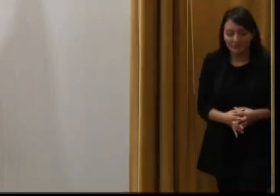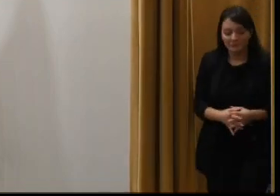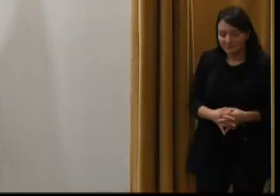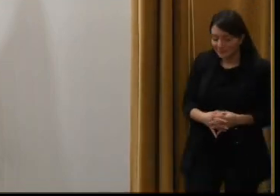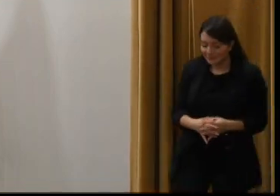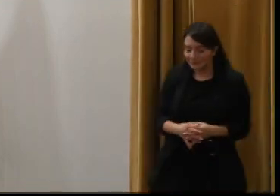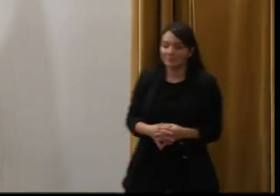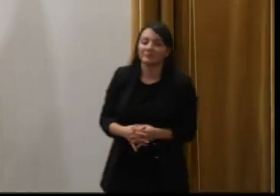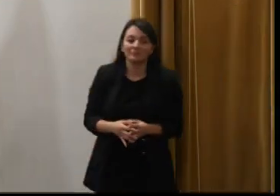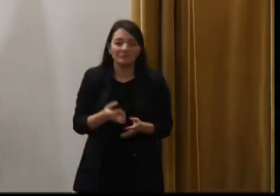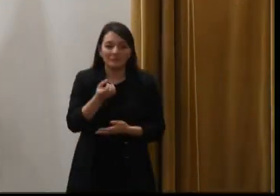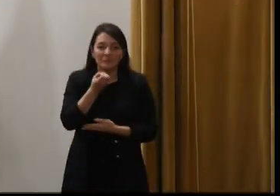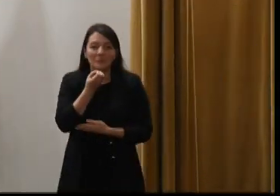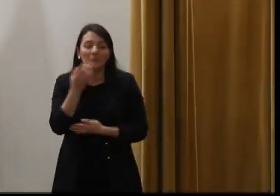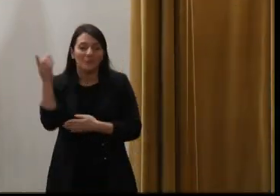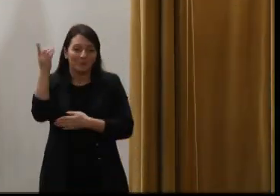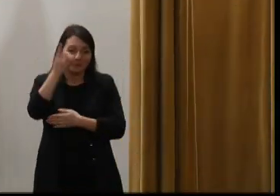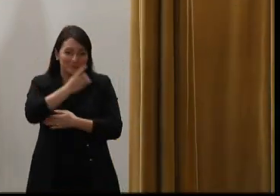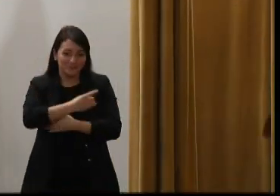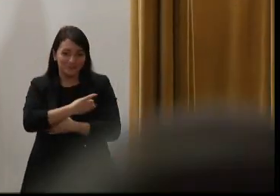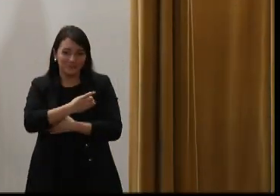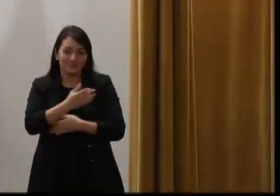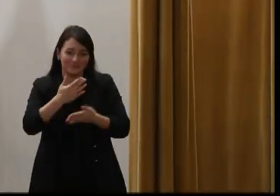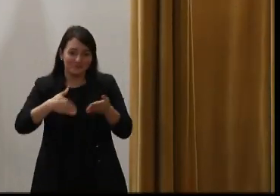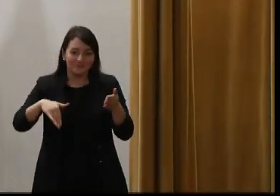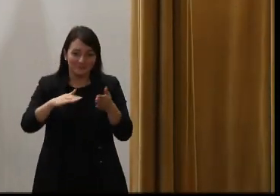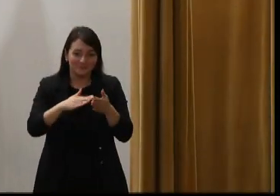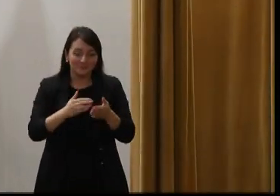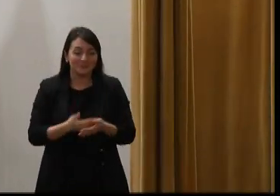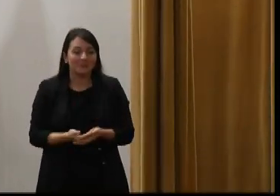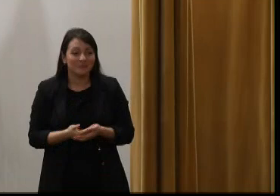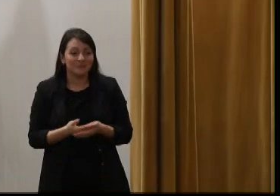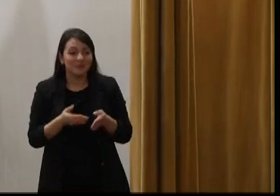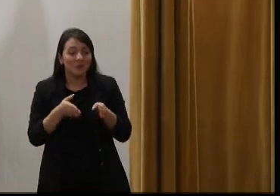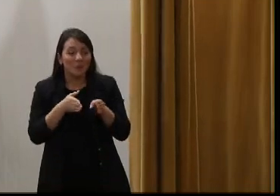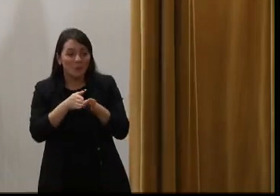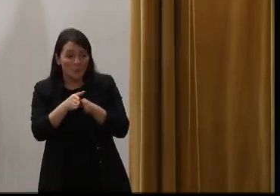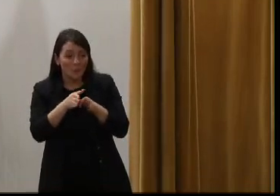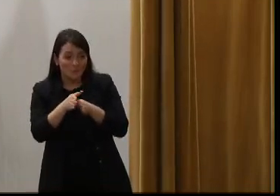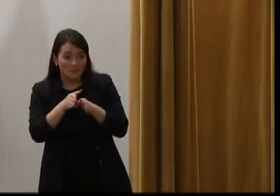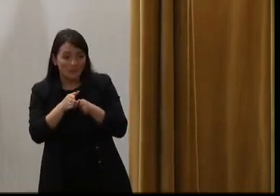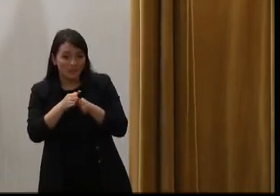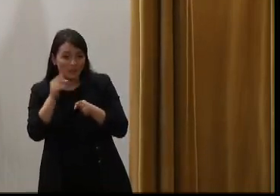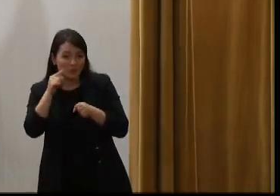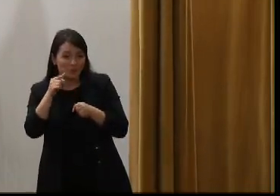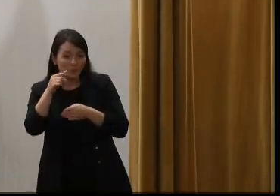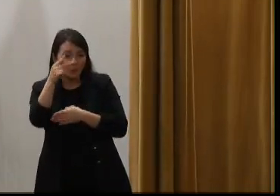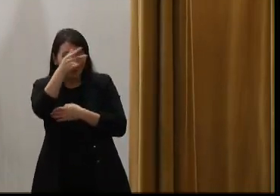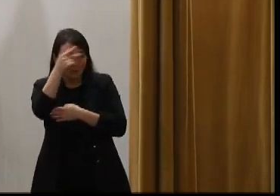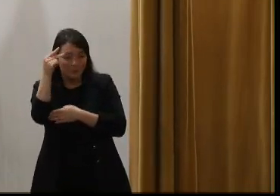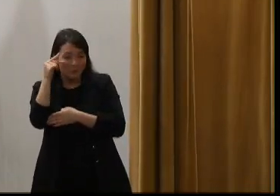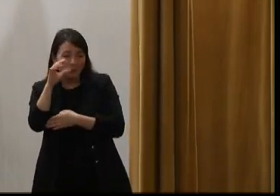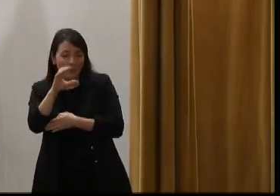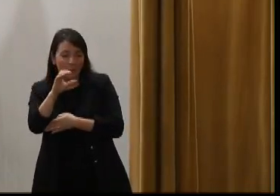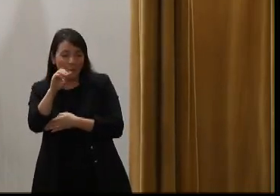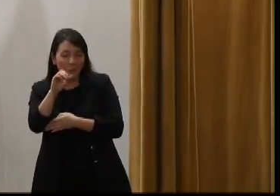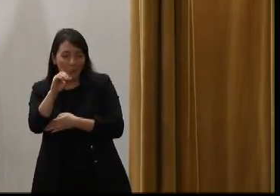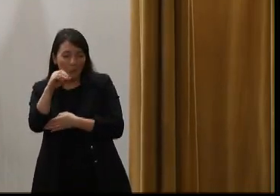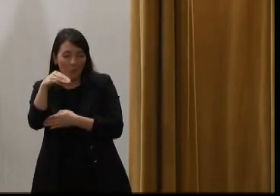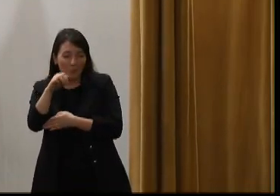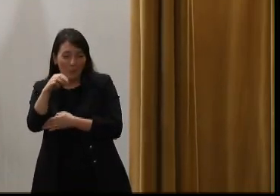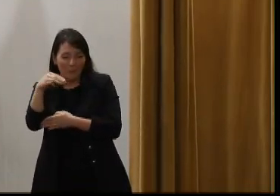Bom dia, senhoras e senhores. O Conselho Municipal do Meio Ambiente de Porto Alegre, Coman, juntamente